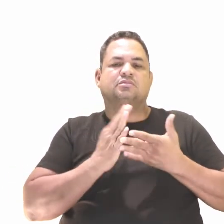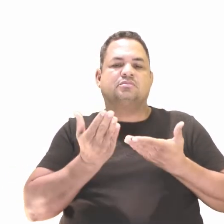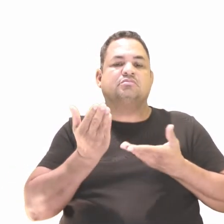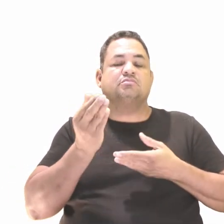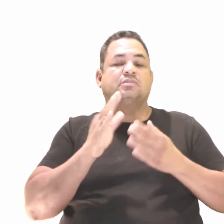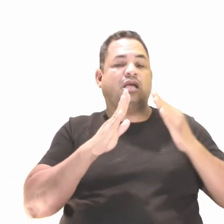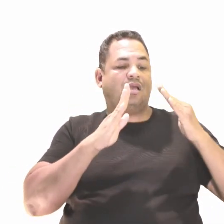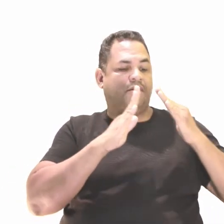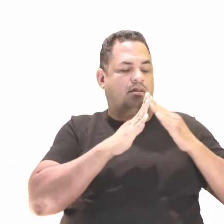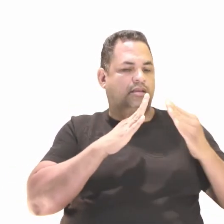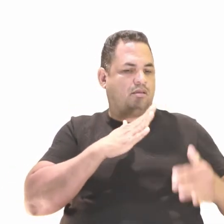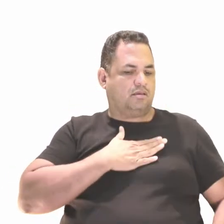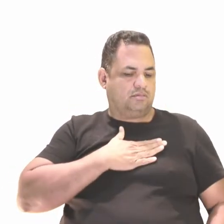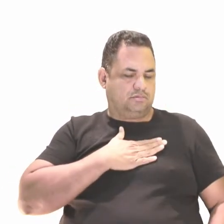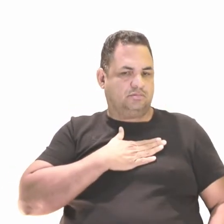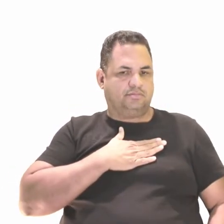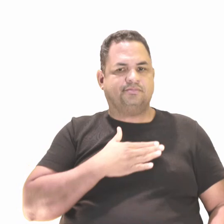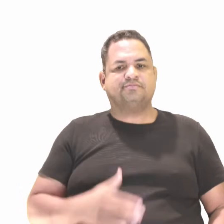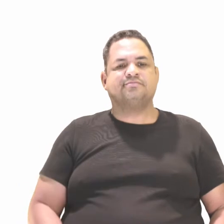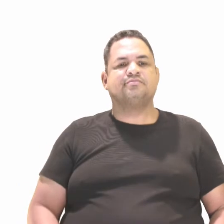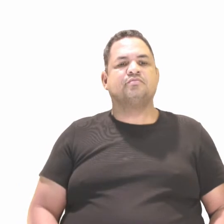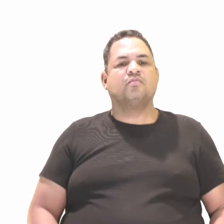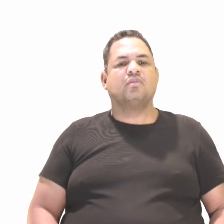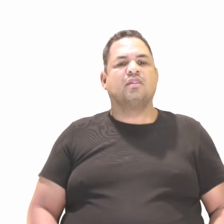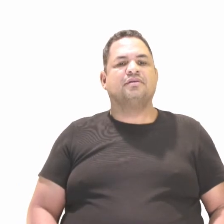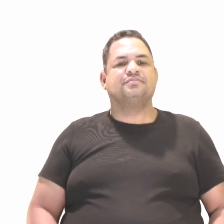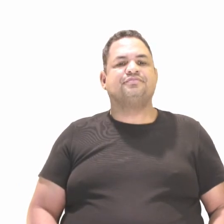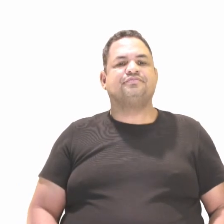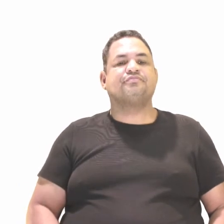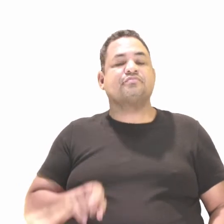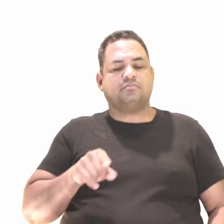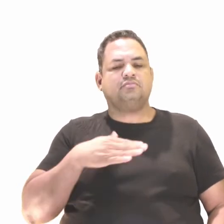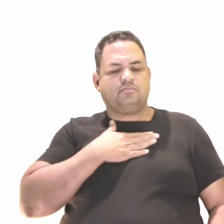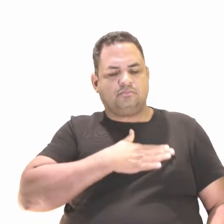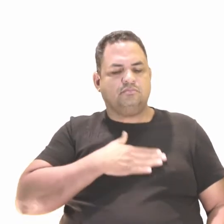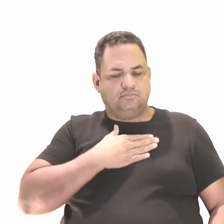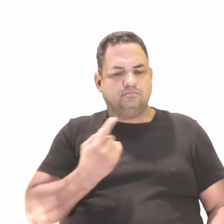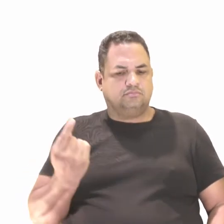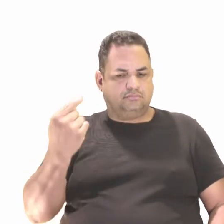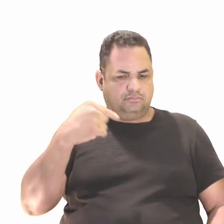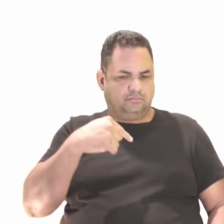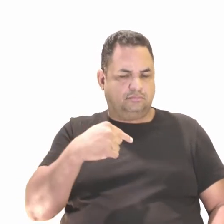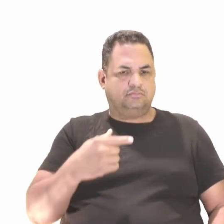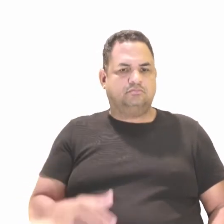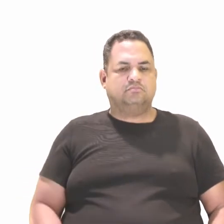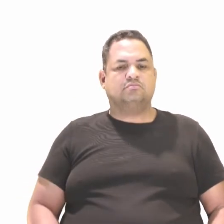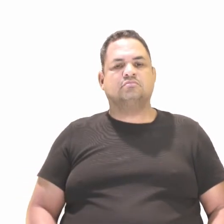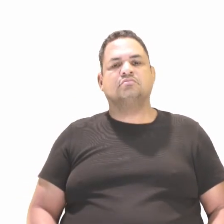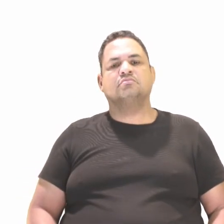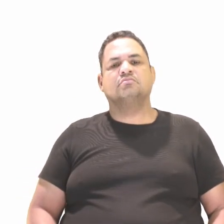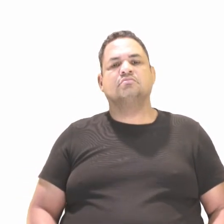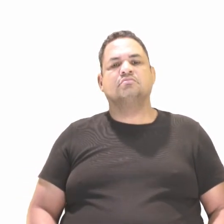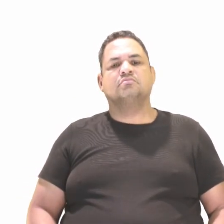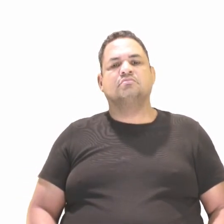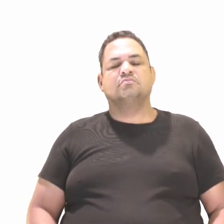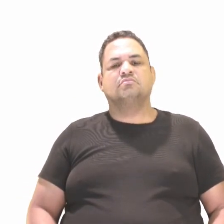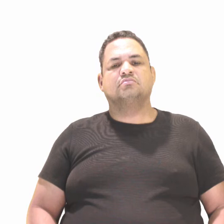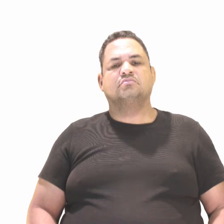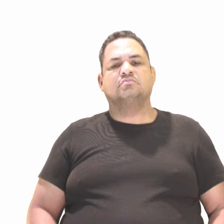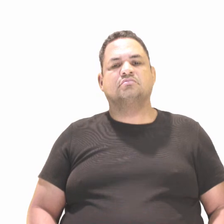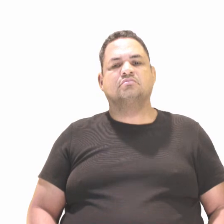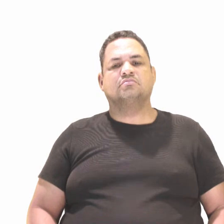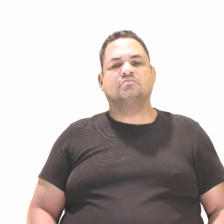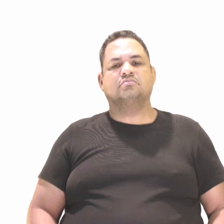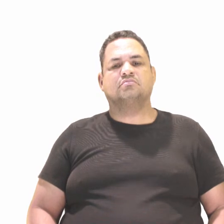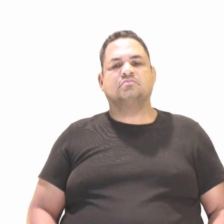casa, at my house. Would you like to come? Você gostaria de vir? De ir? It will be